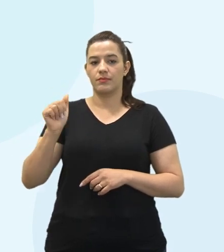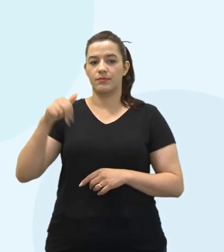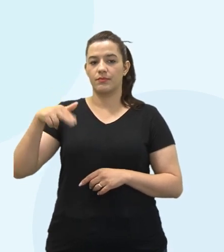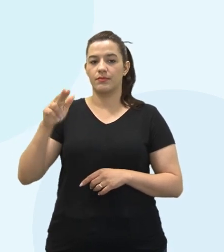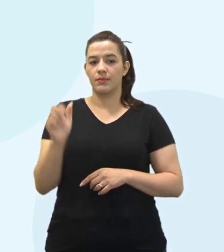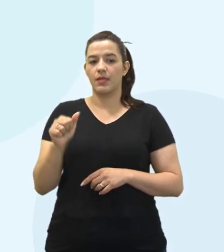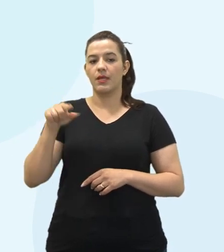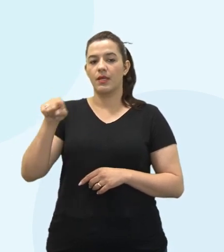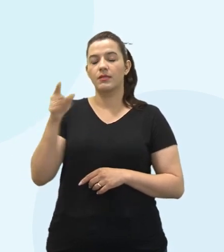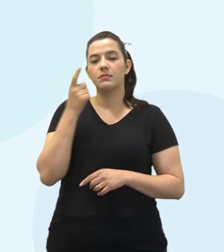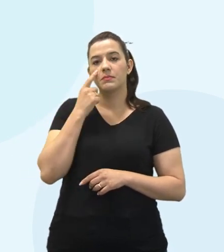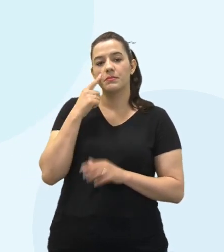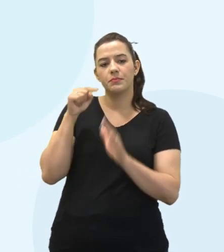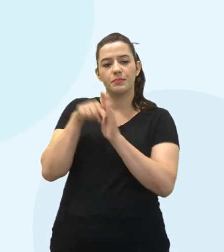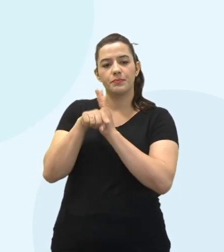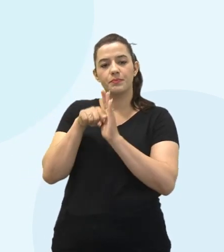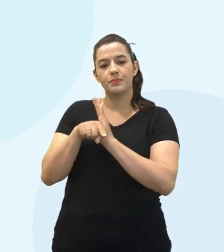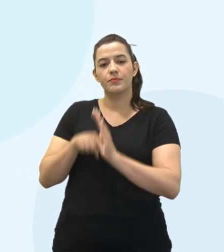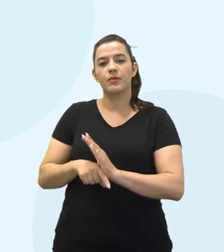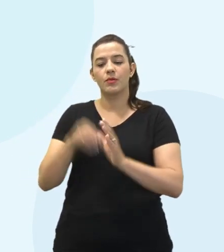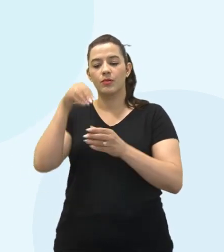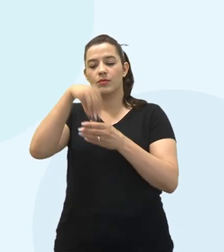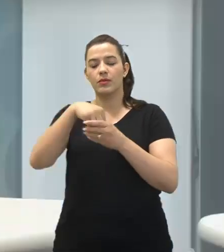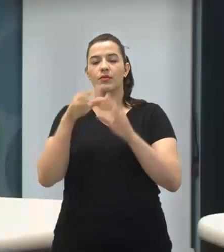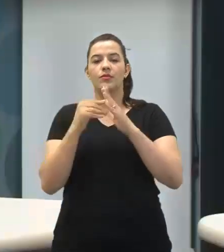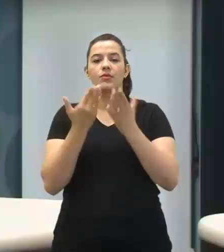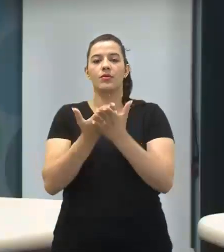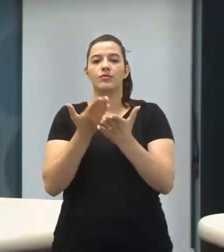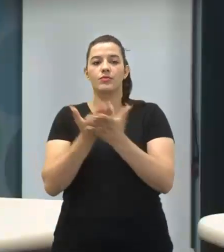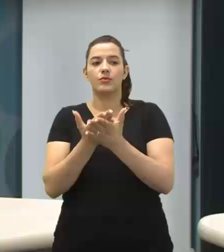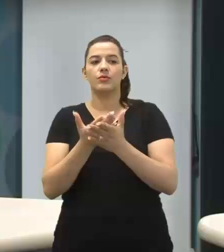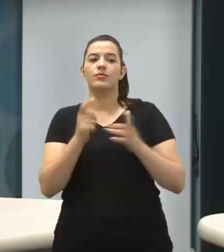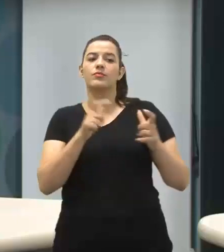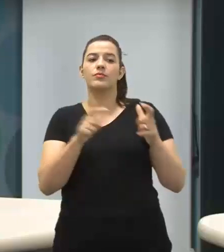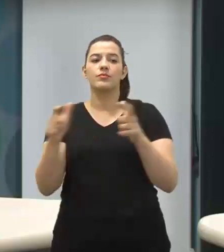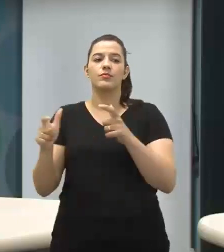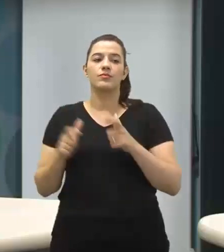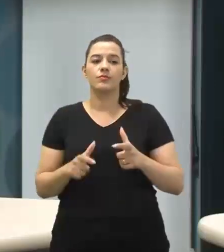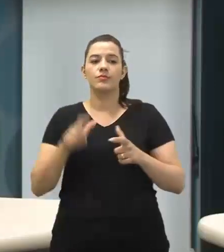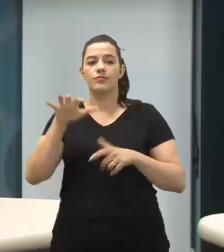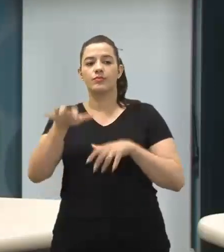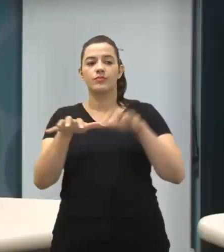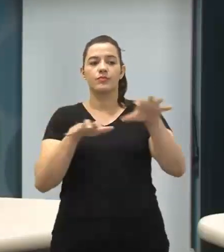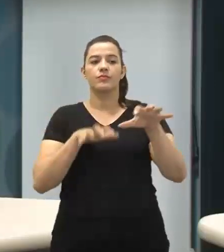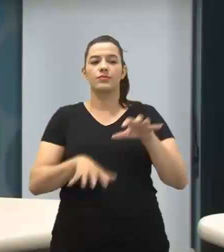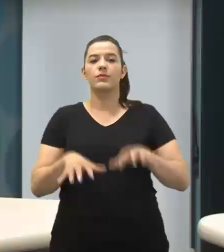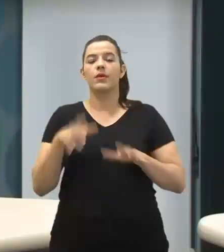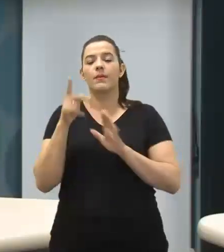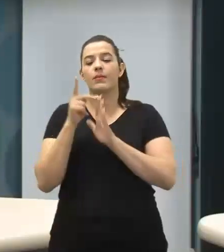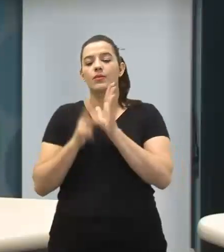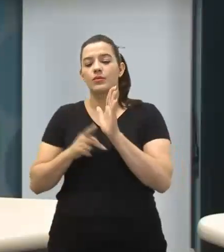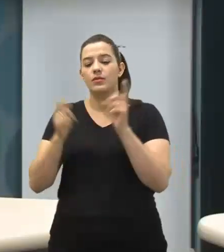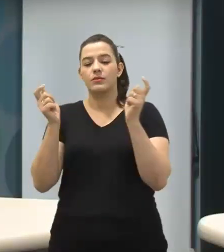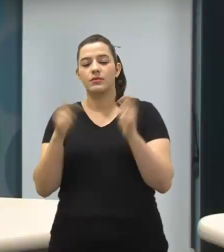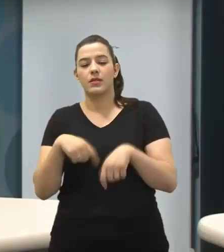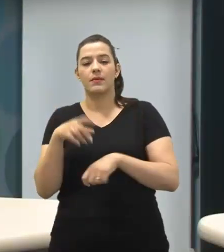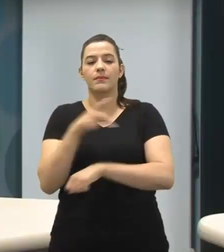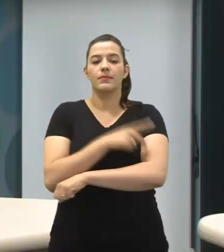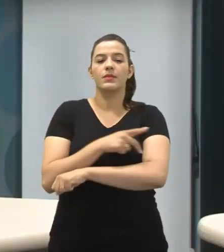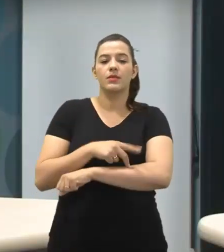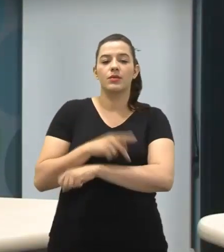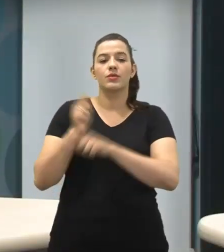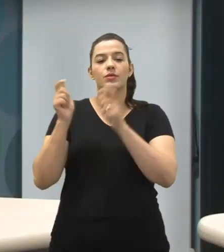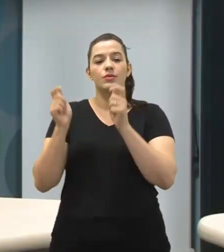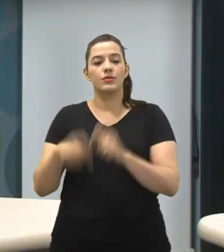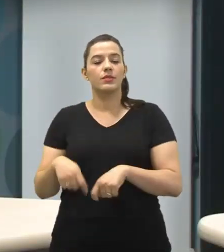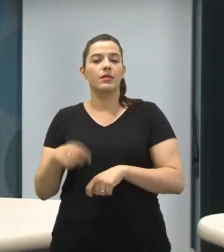umas observações sobre o ambiente escolar né em que espaços e que projetos pedagógicos que podem